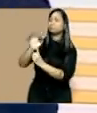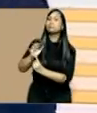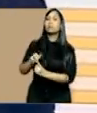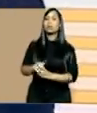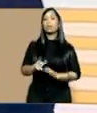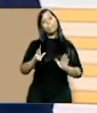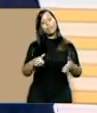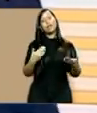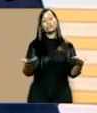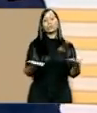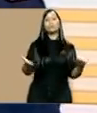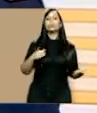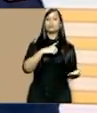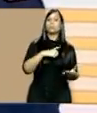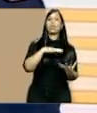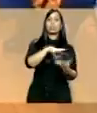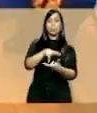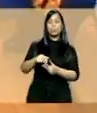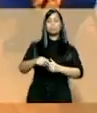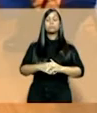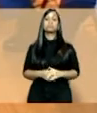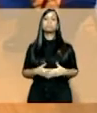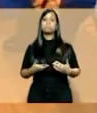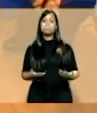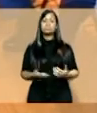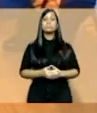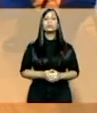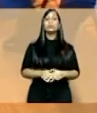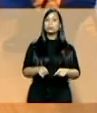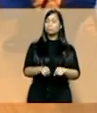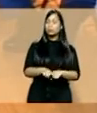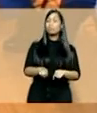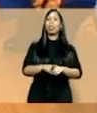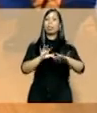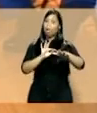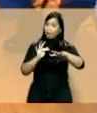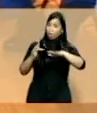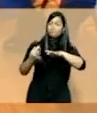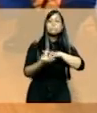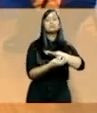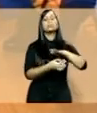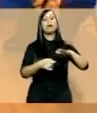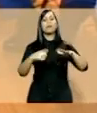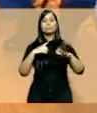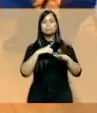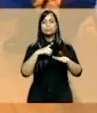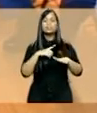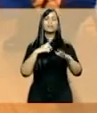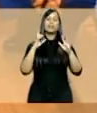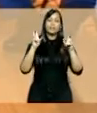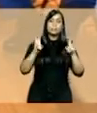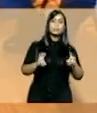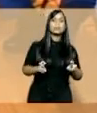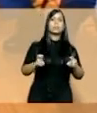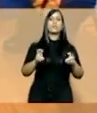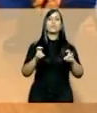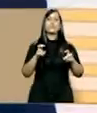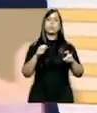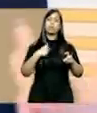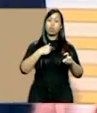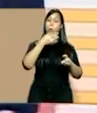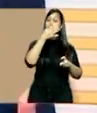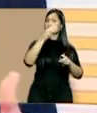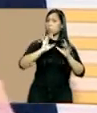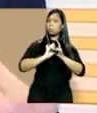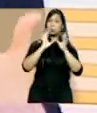é o que a gente vê na humanidade o tempo todo. Agora, a rede social dá essa questão tanto de expressar o que eu penso,